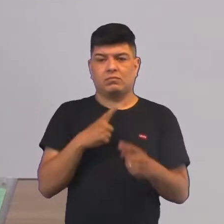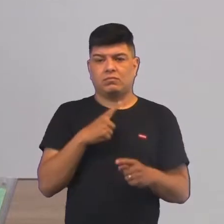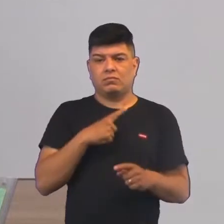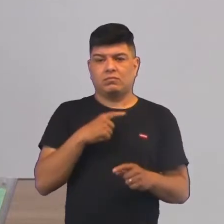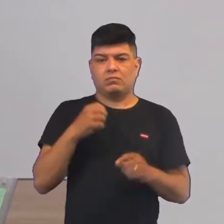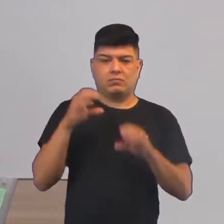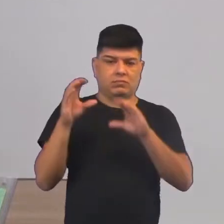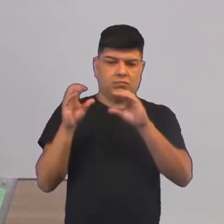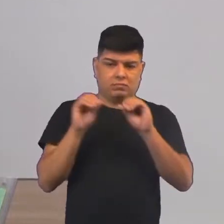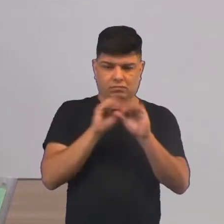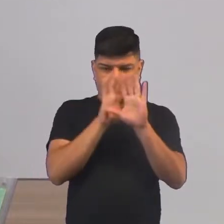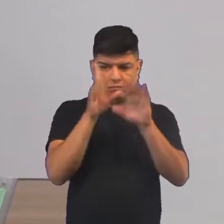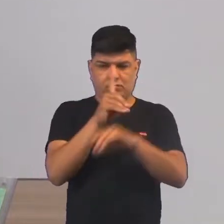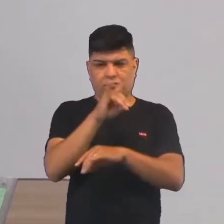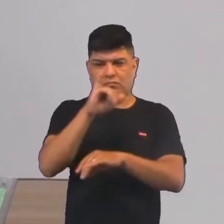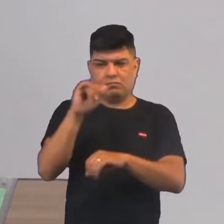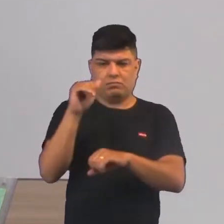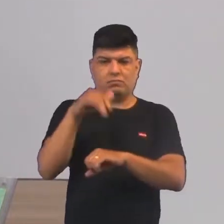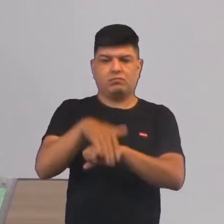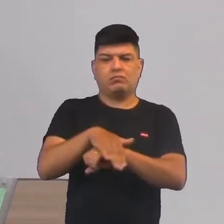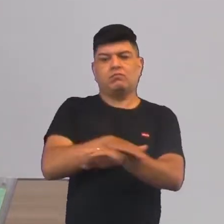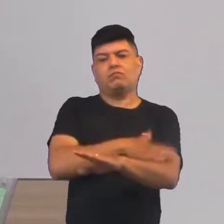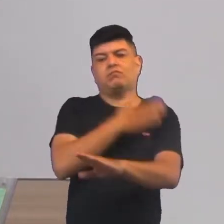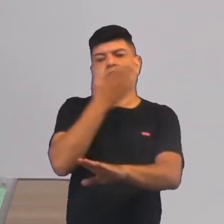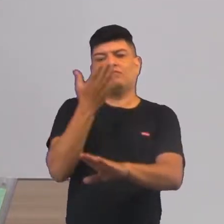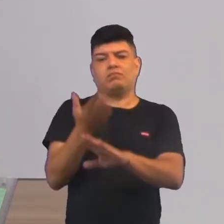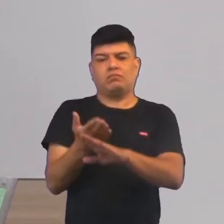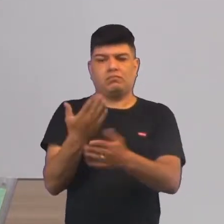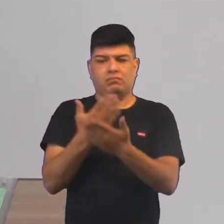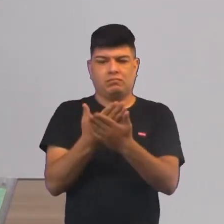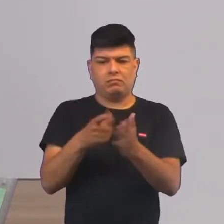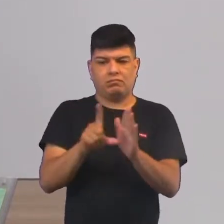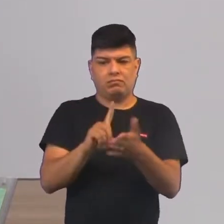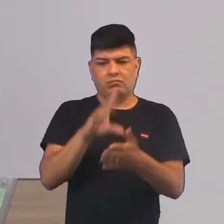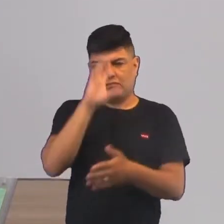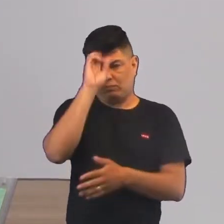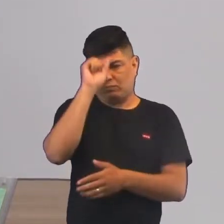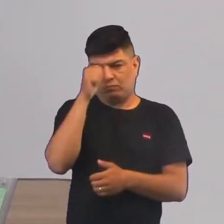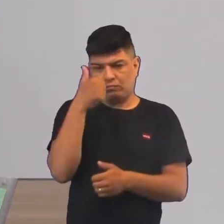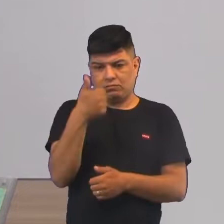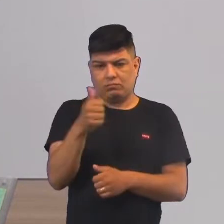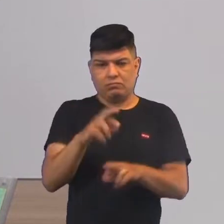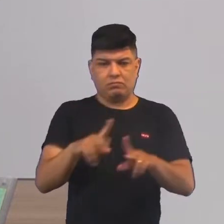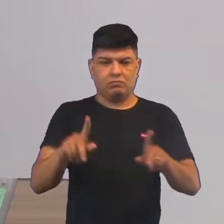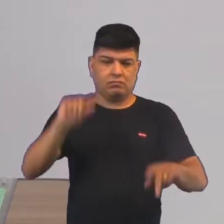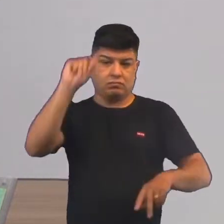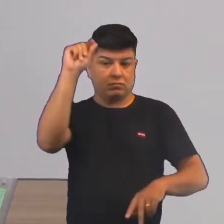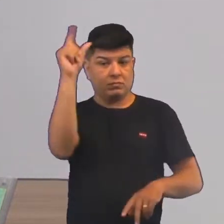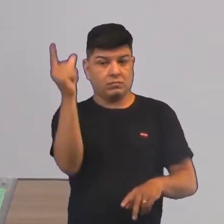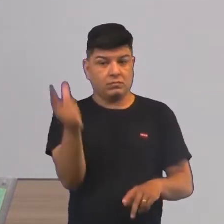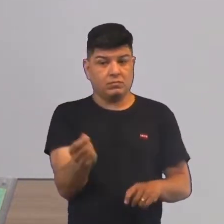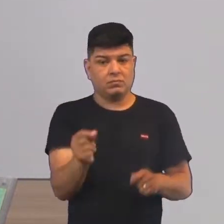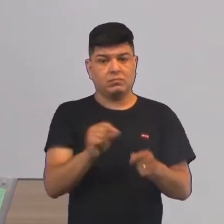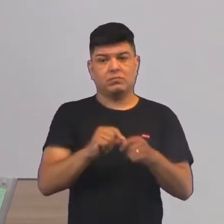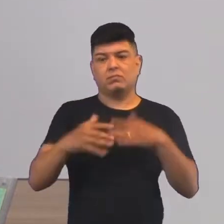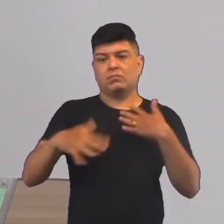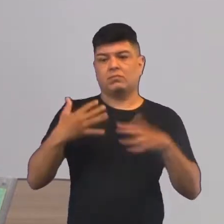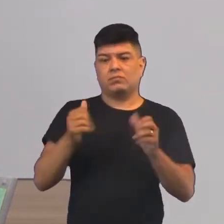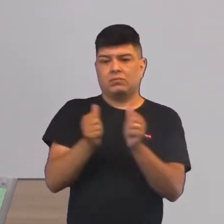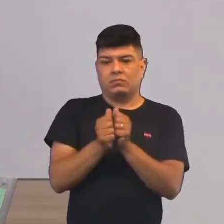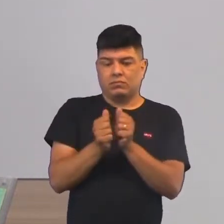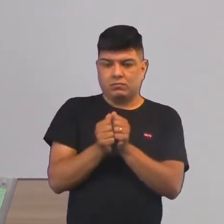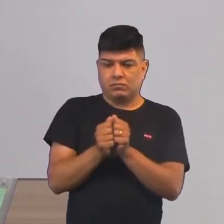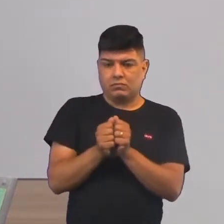parte iluminada fica de noite, como nós aprendemos na aula anterior. A Lua não é diferente. Por ela fazer esse movimento junto